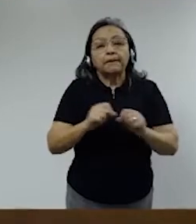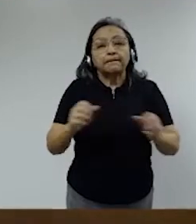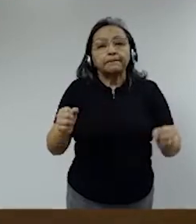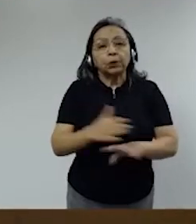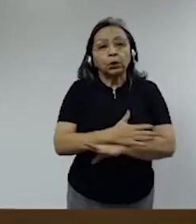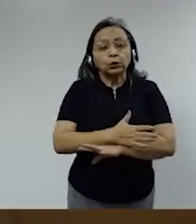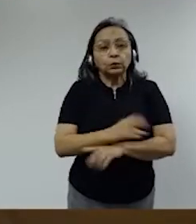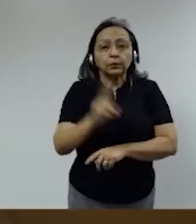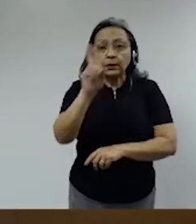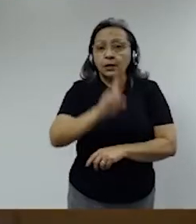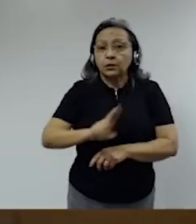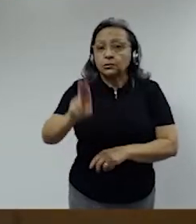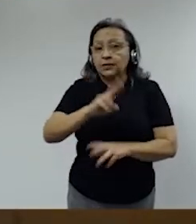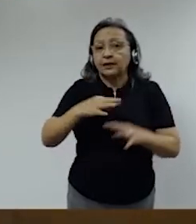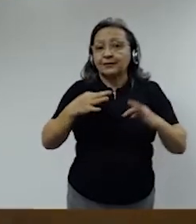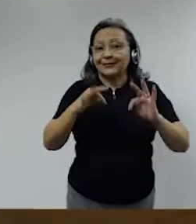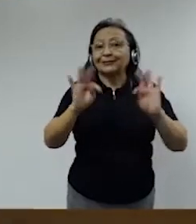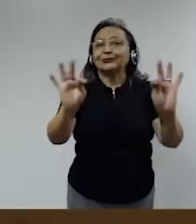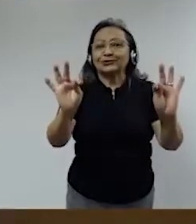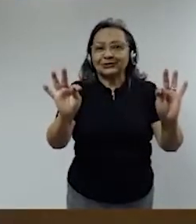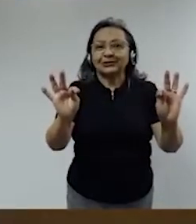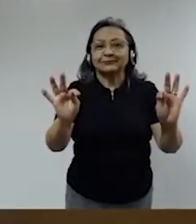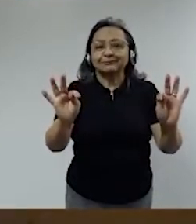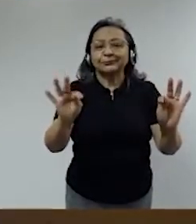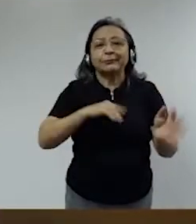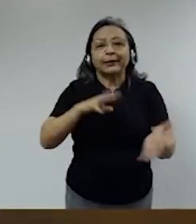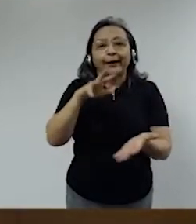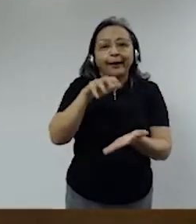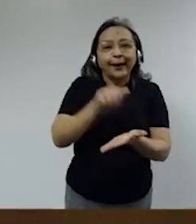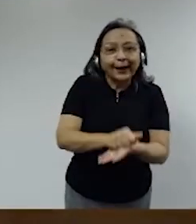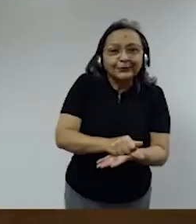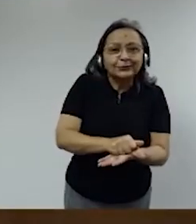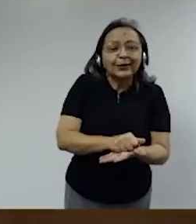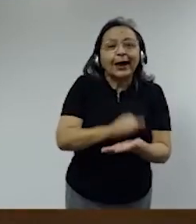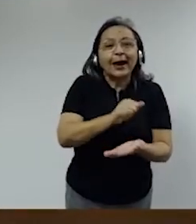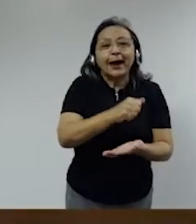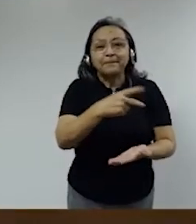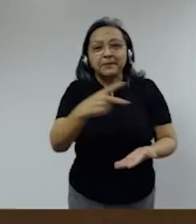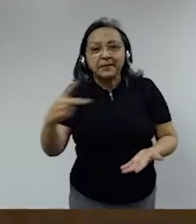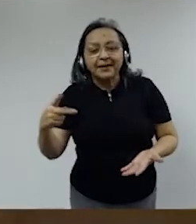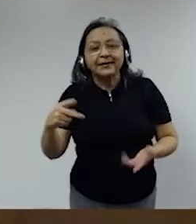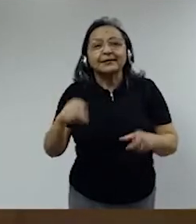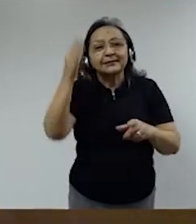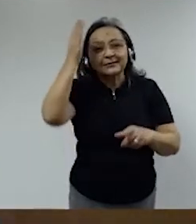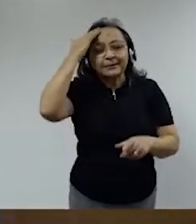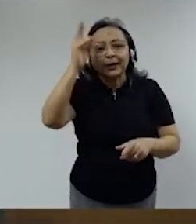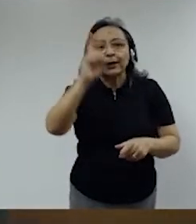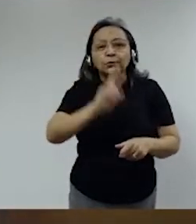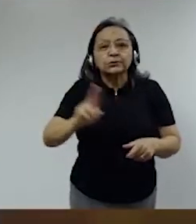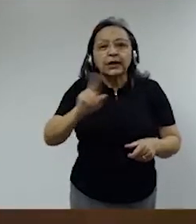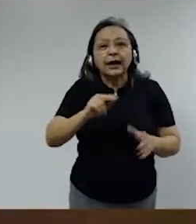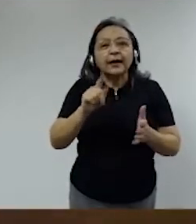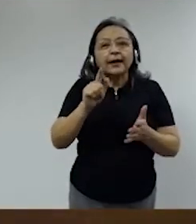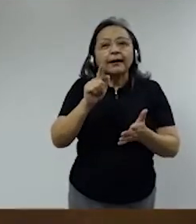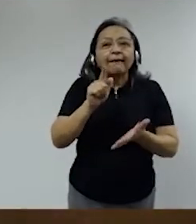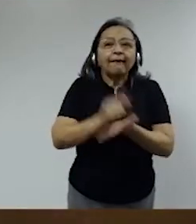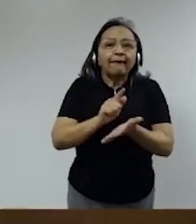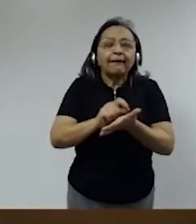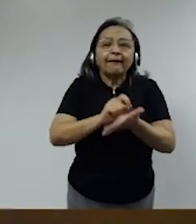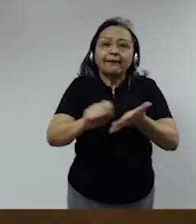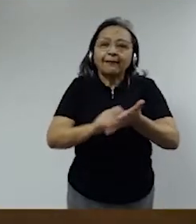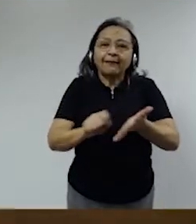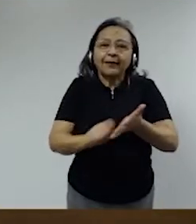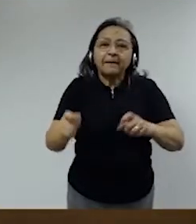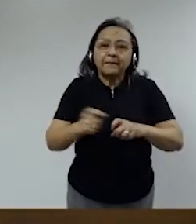o uso da tecnologia, para baixar aplicativos, para saber utilizar receitas médicas que são enviadas de